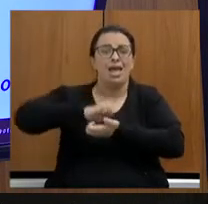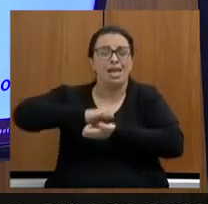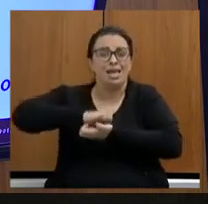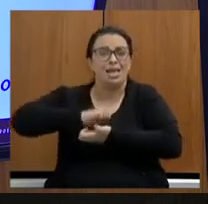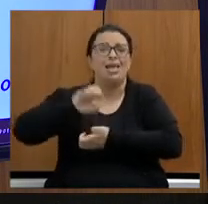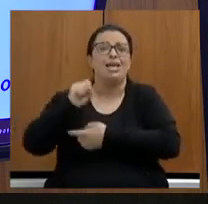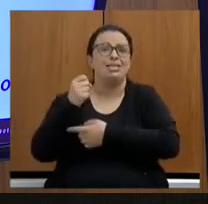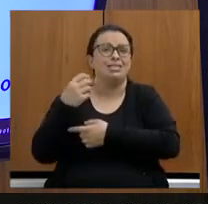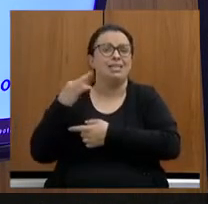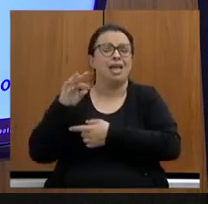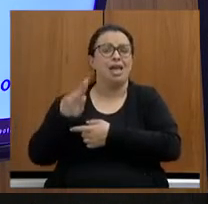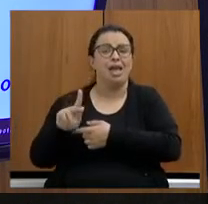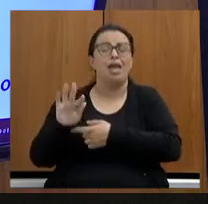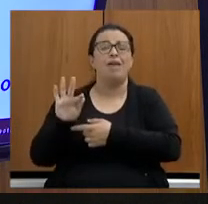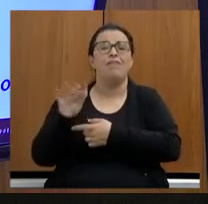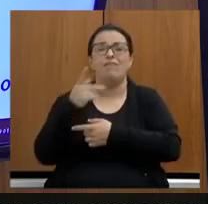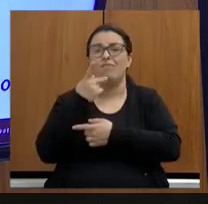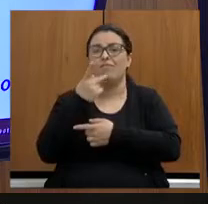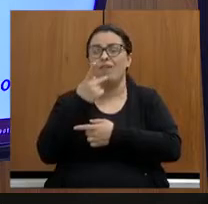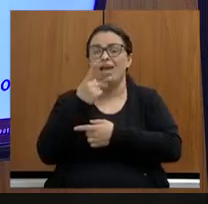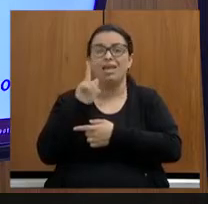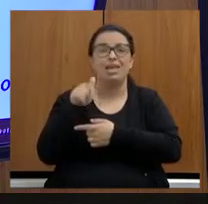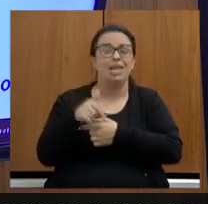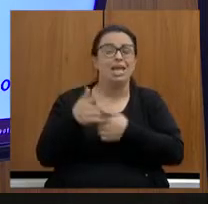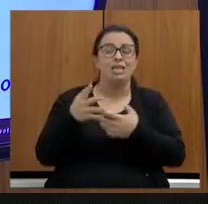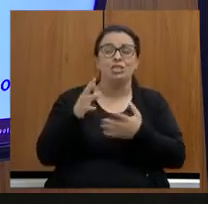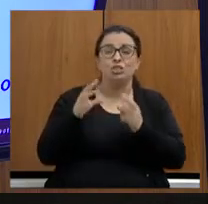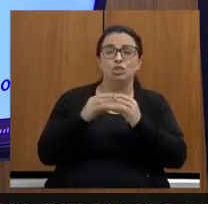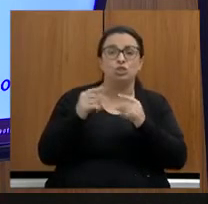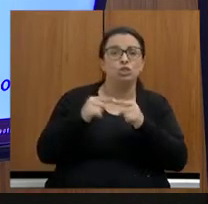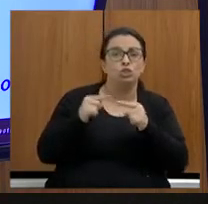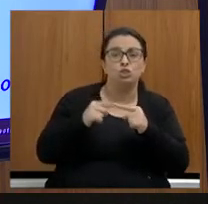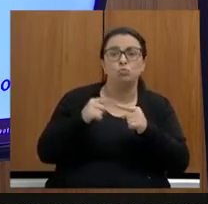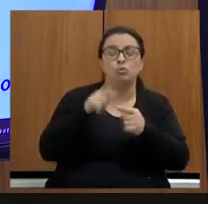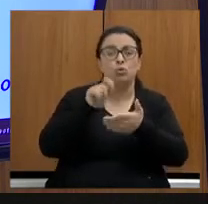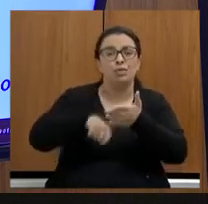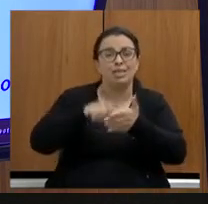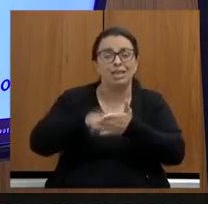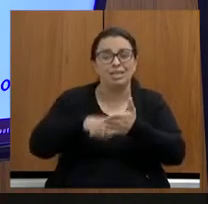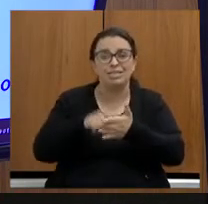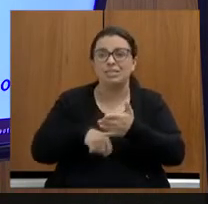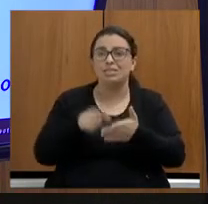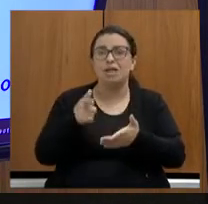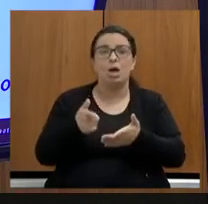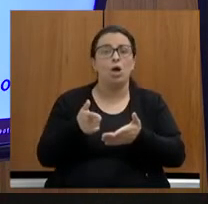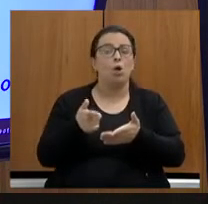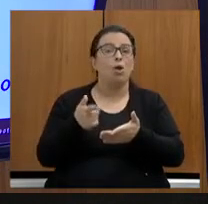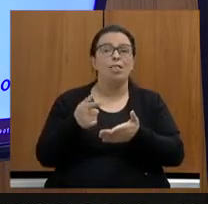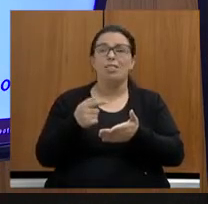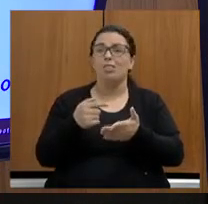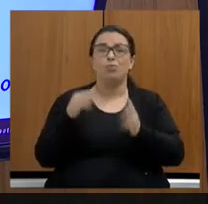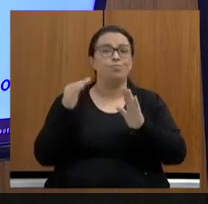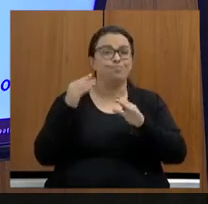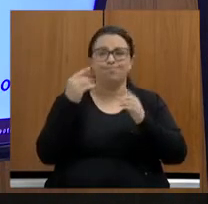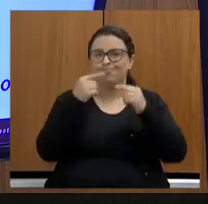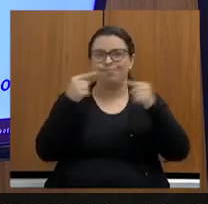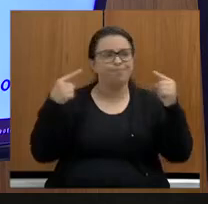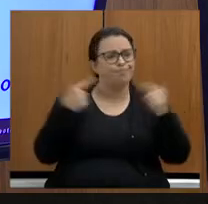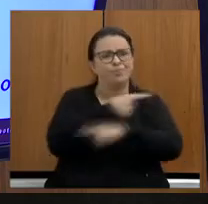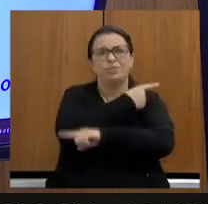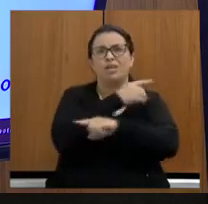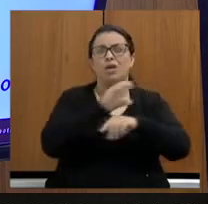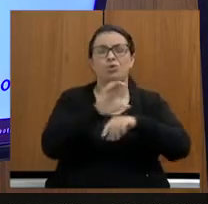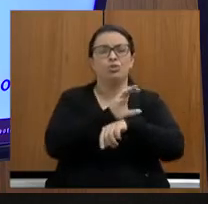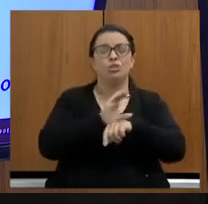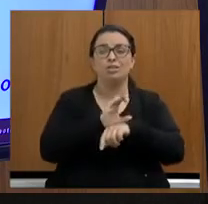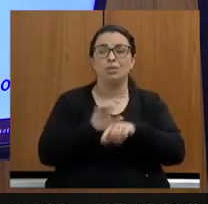declarando inconstitucional a contratar forma de contratação no estado e o estado não avança em mais uma meações tela é uma